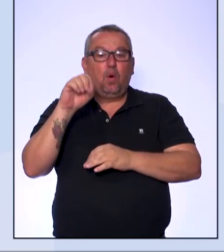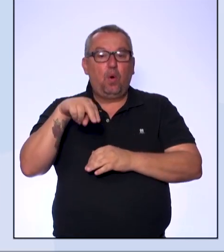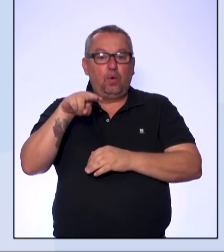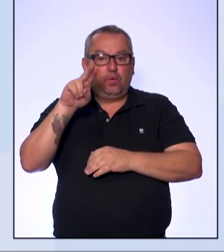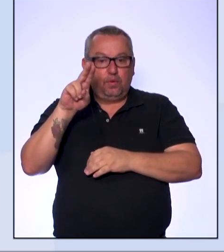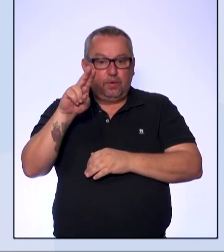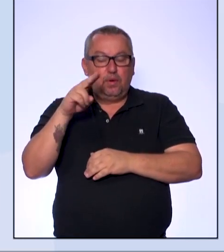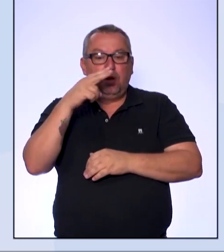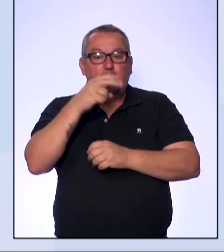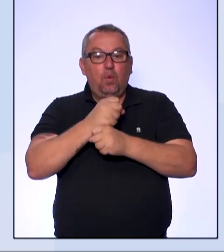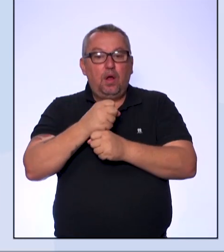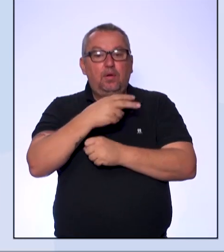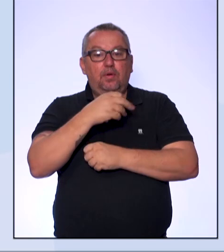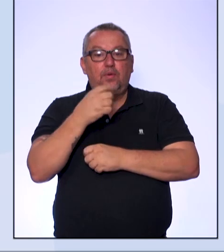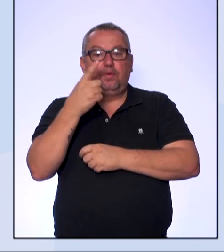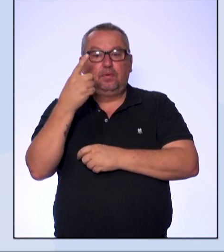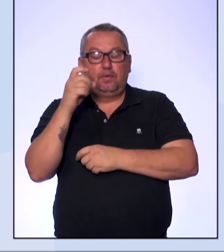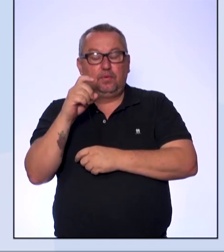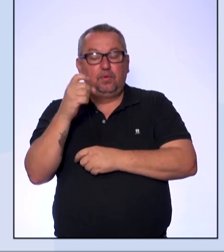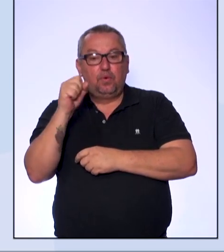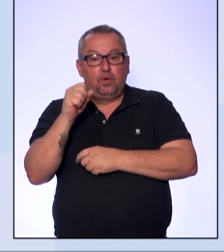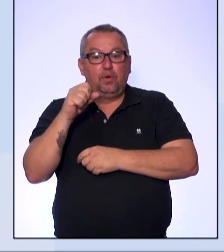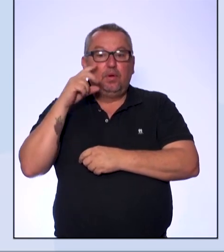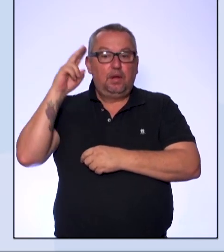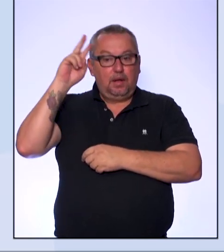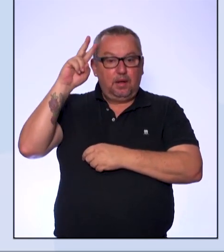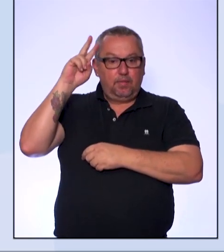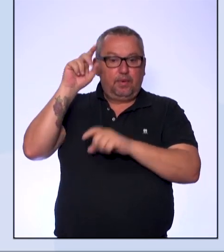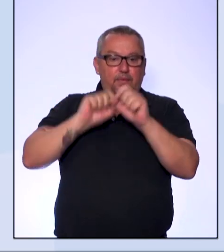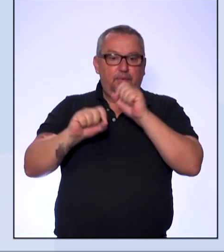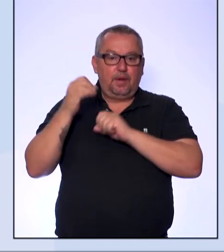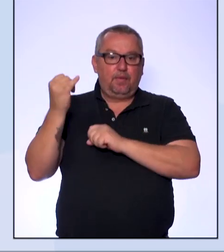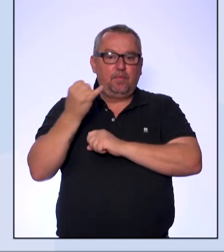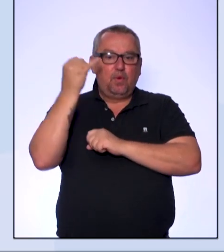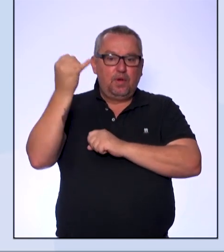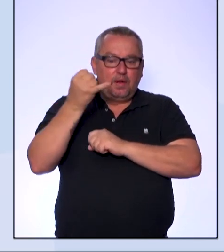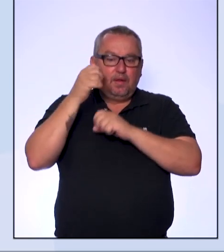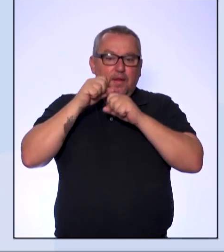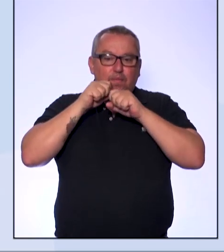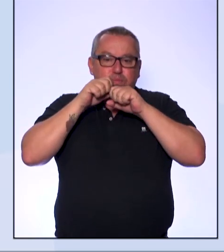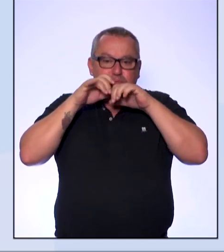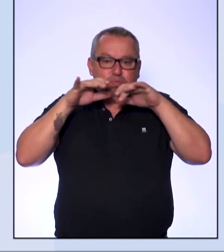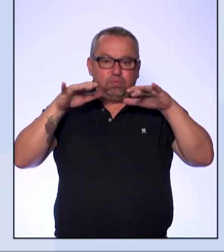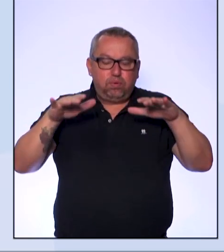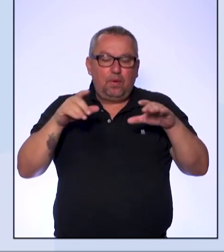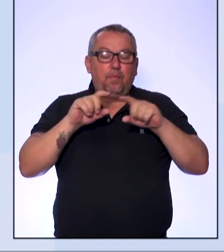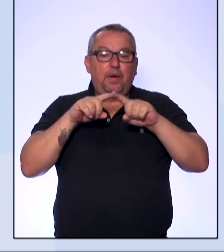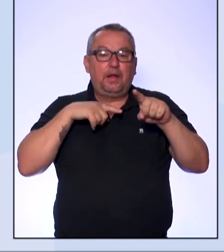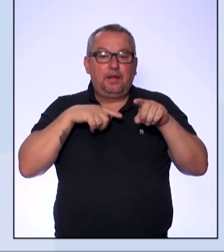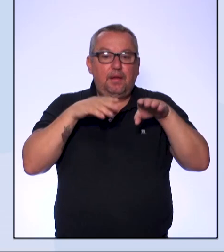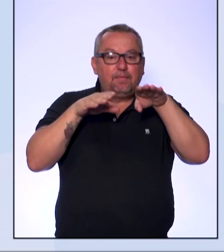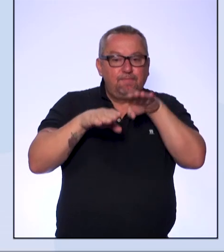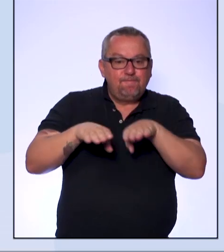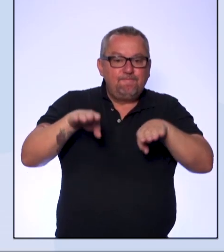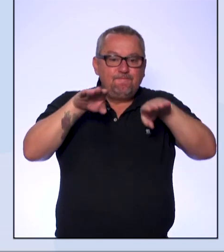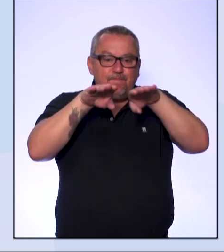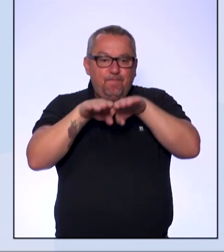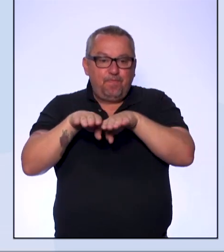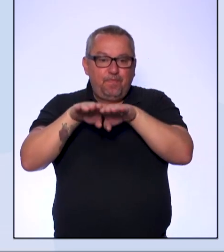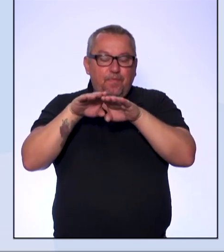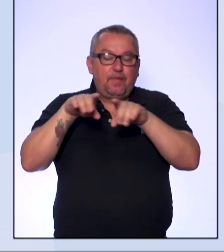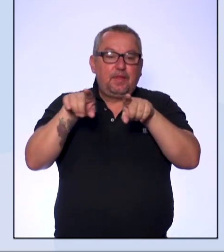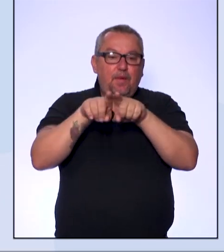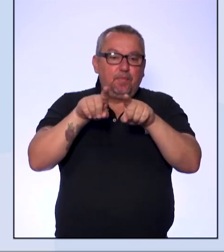em 2018, para lembrar a importância da polinização ao equilíbrio do ecossistema e o desenvolvimento